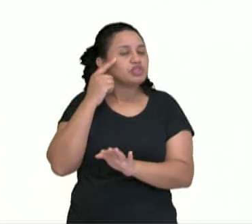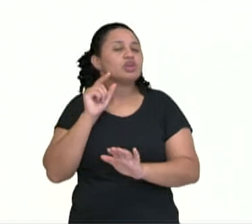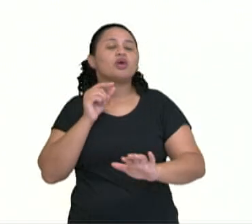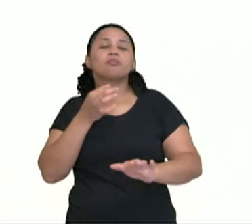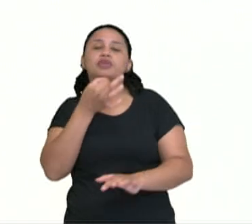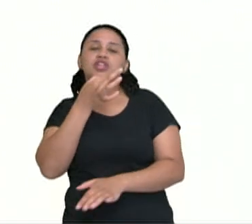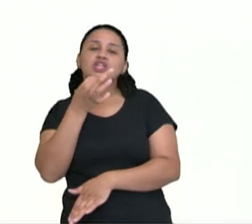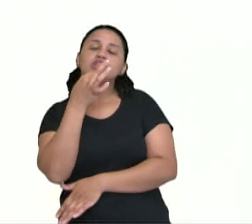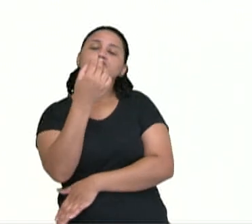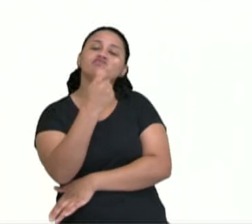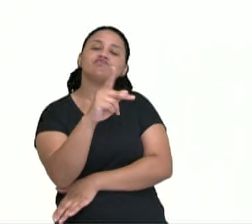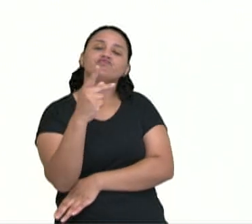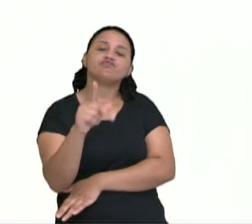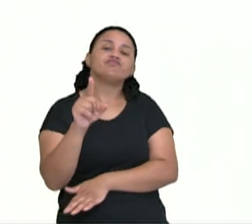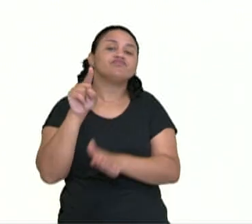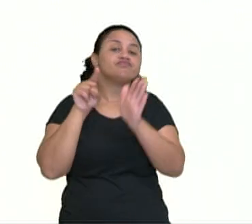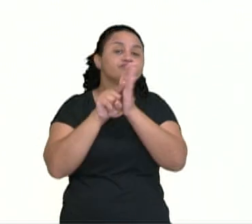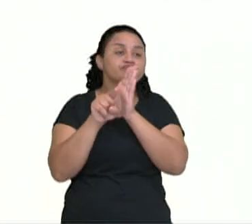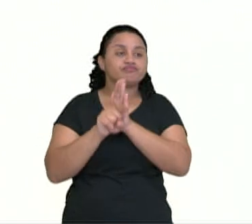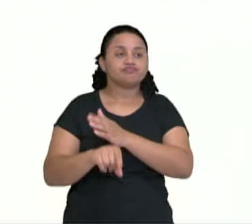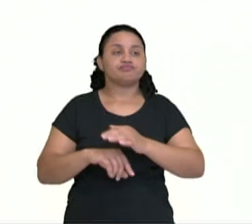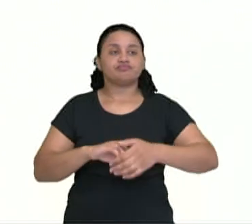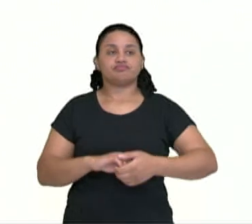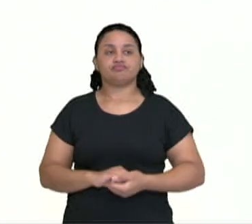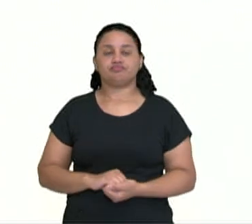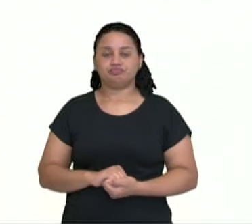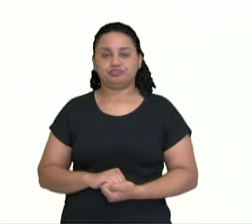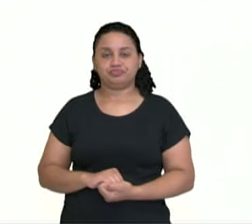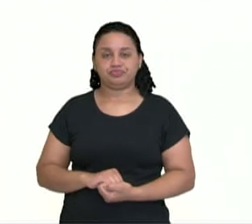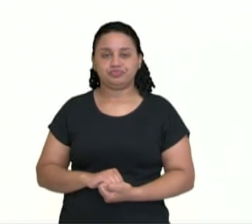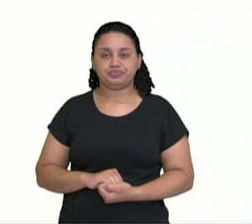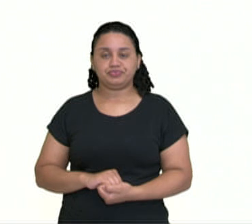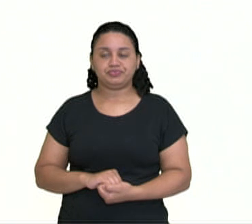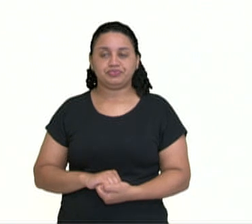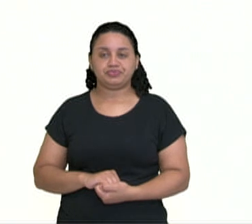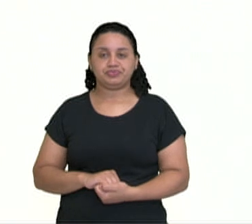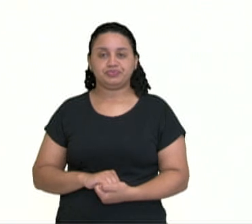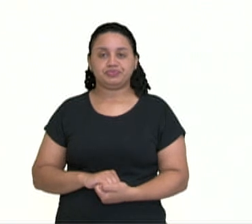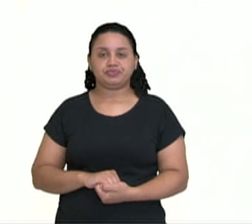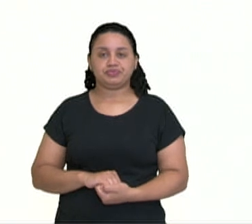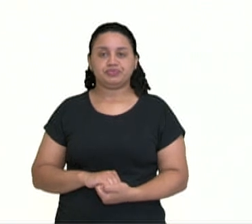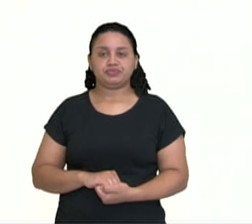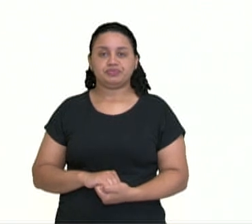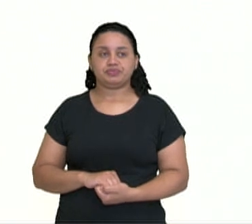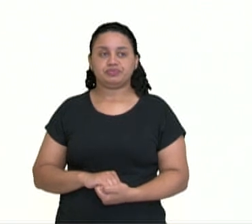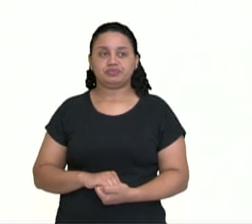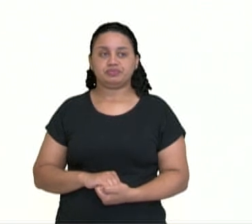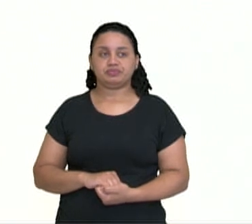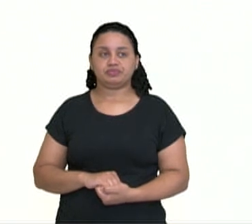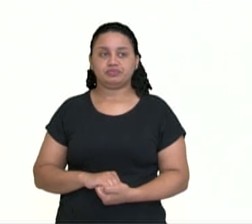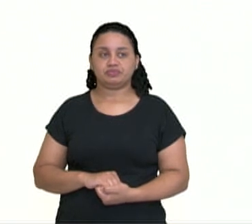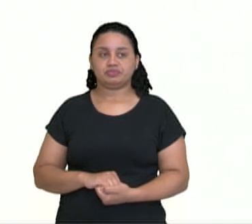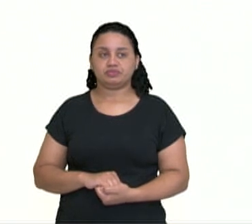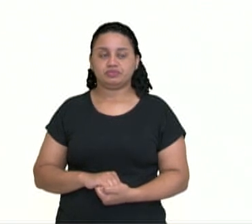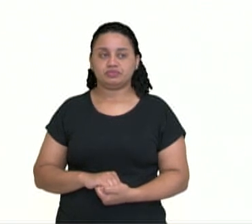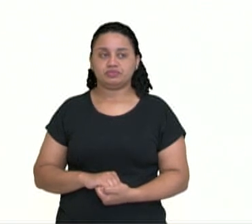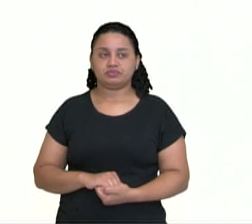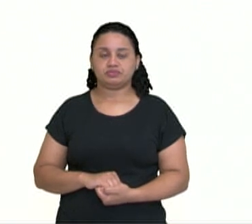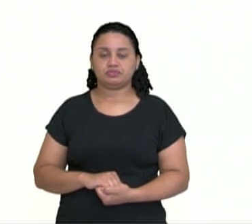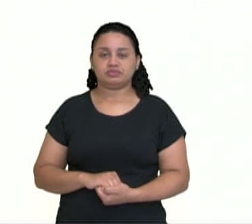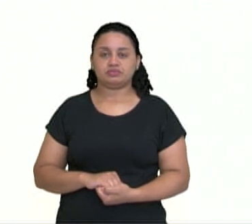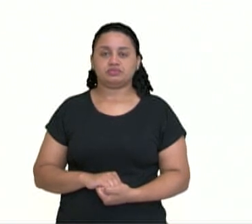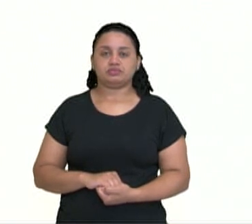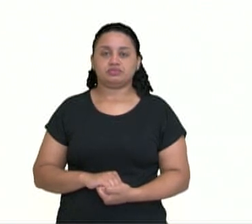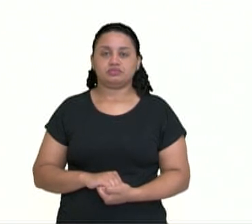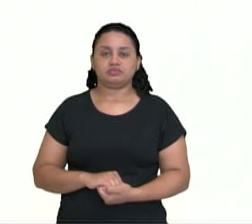acha sobre essa pergunta. How many viral posts do you click on each week? And how